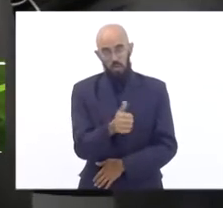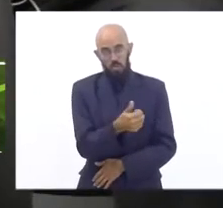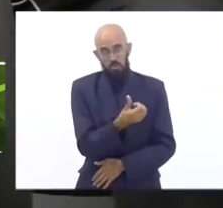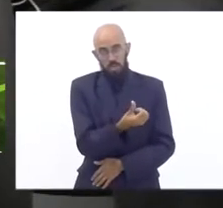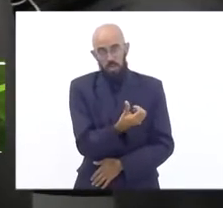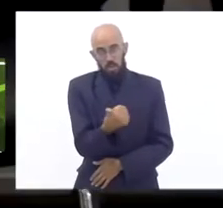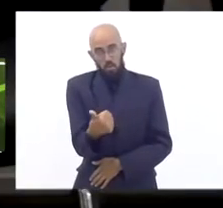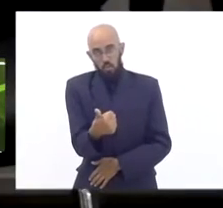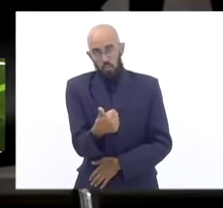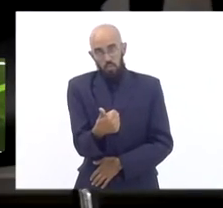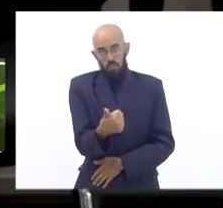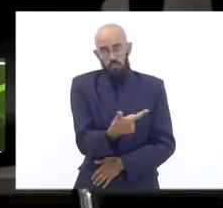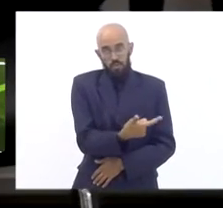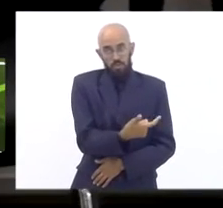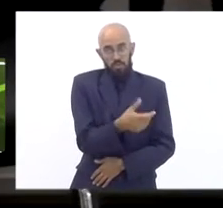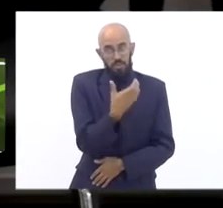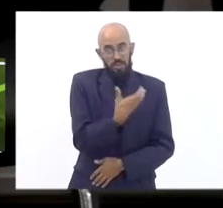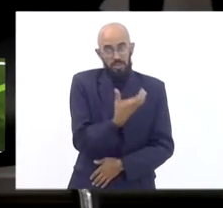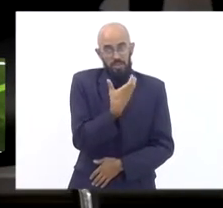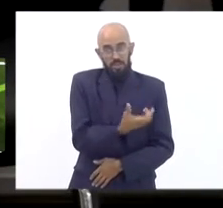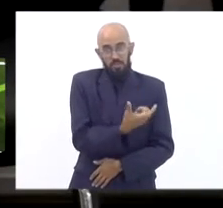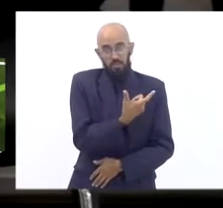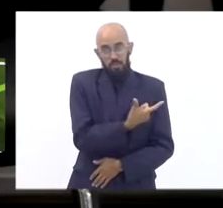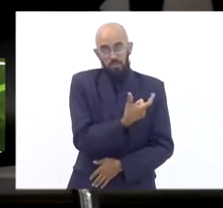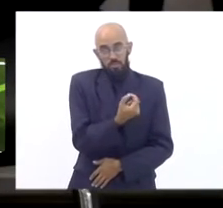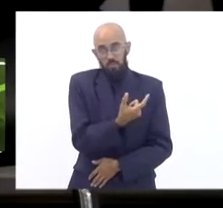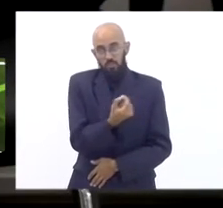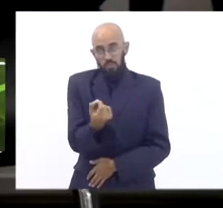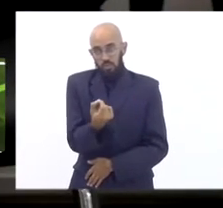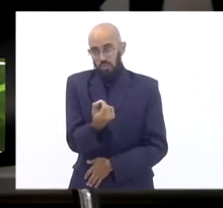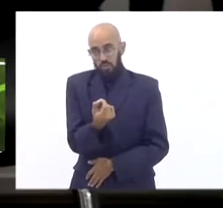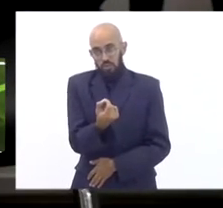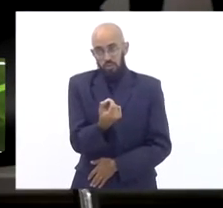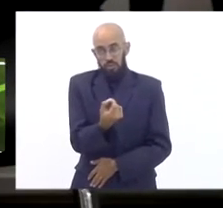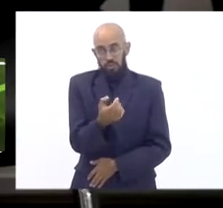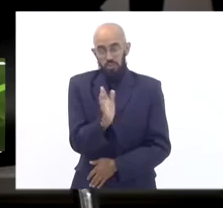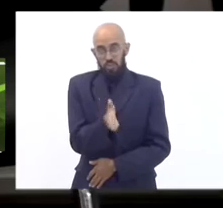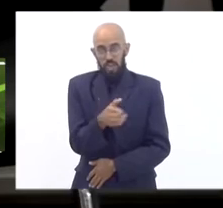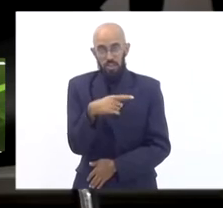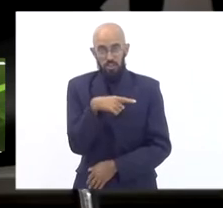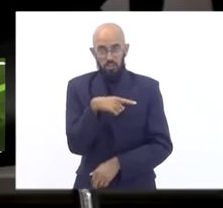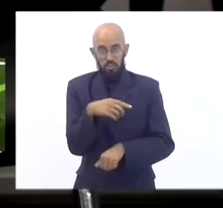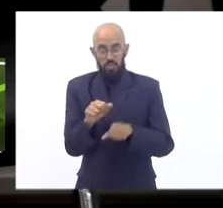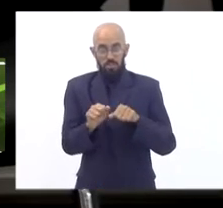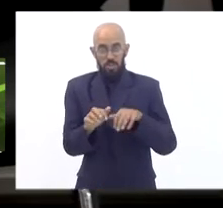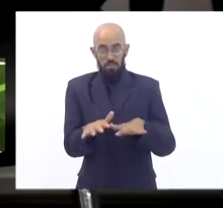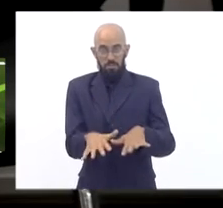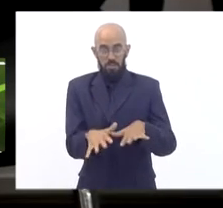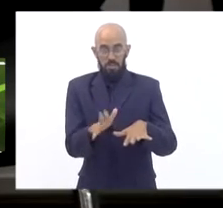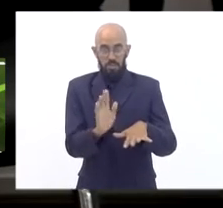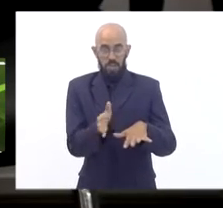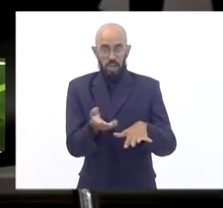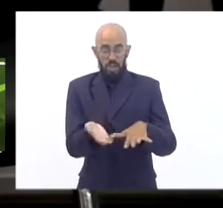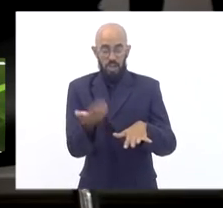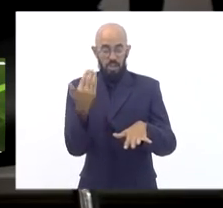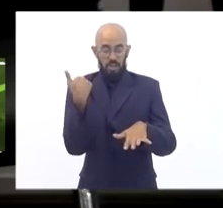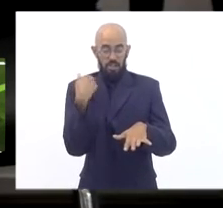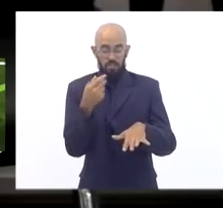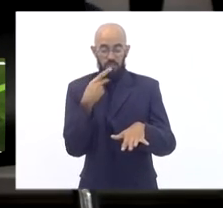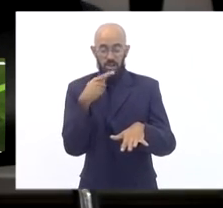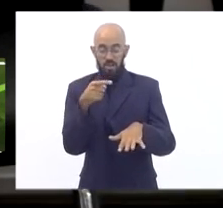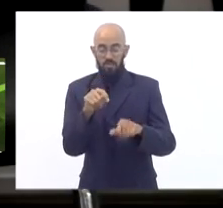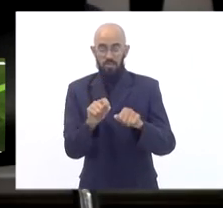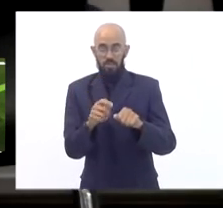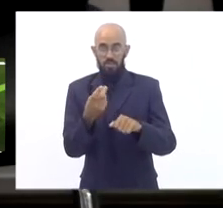em dezembro de 2020. Estávamos no auge da pandemia. E já naquele tempo se dizia da importância da